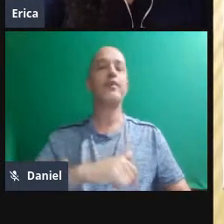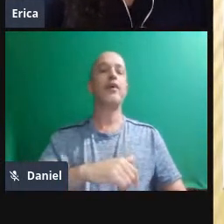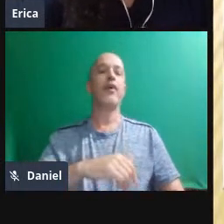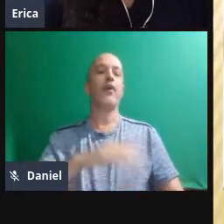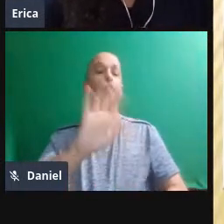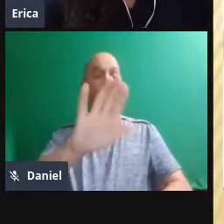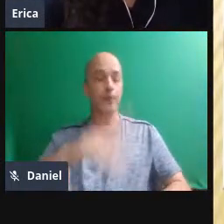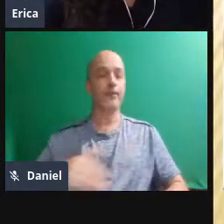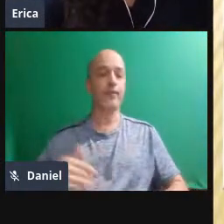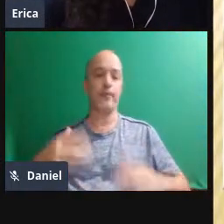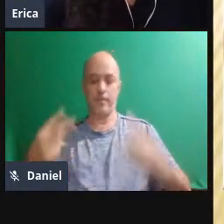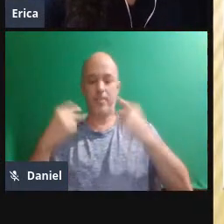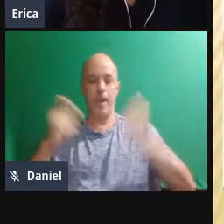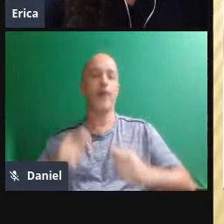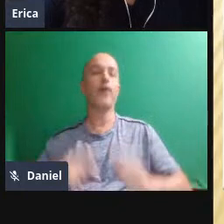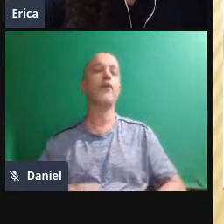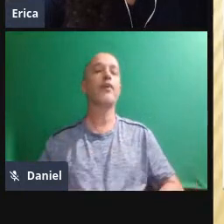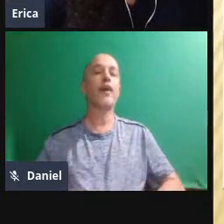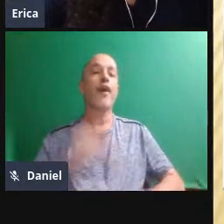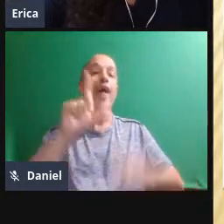volto.